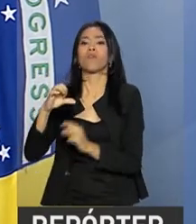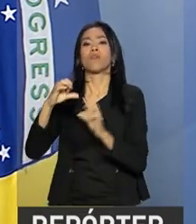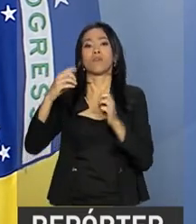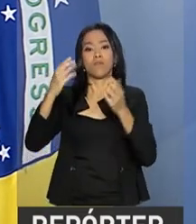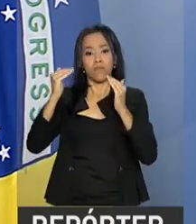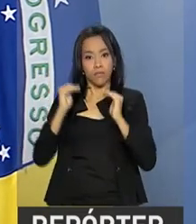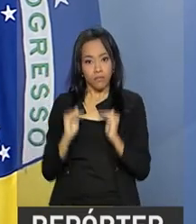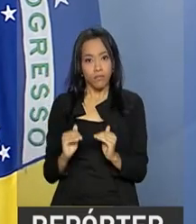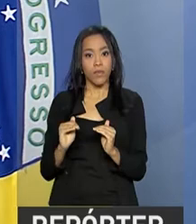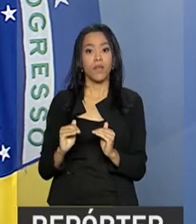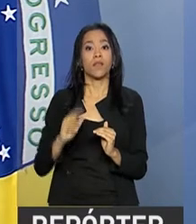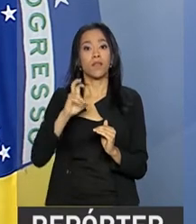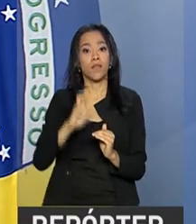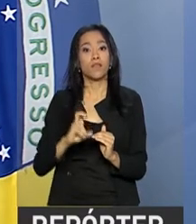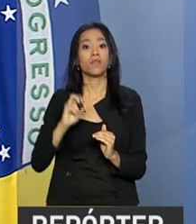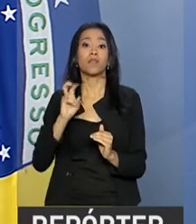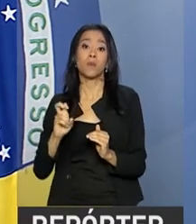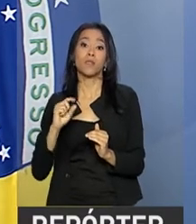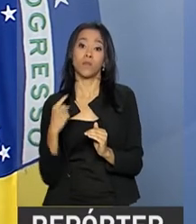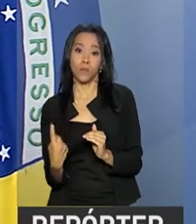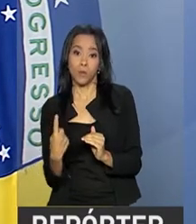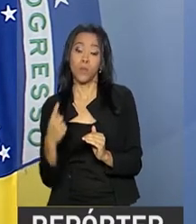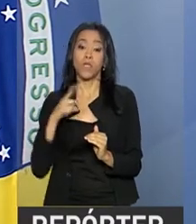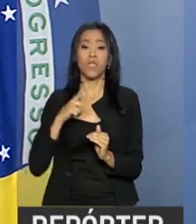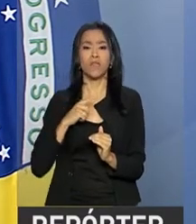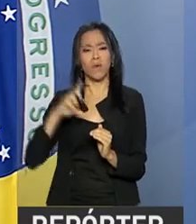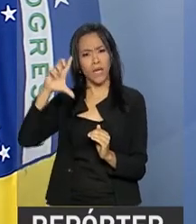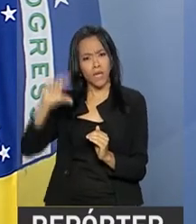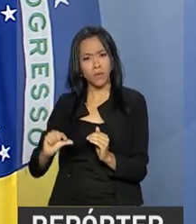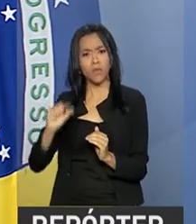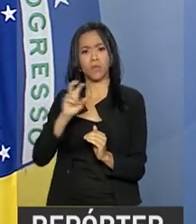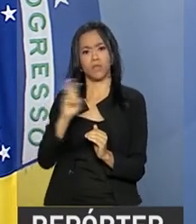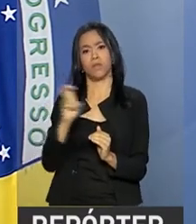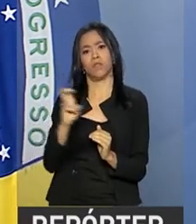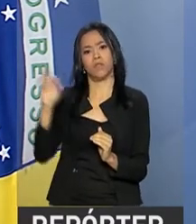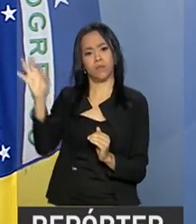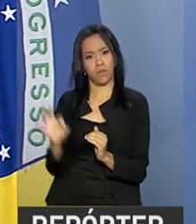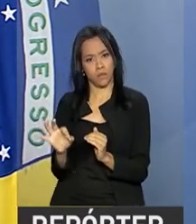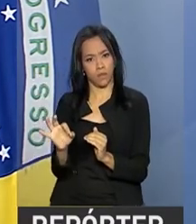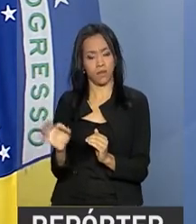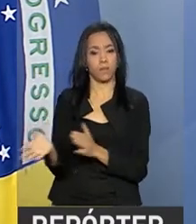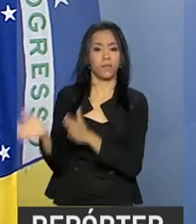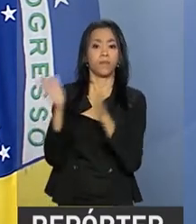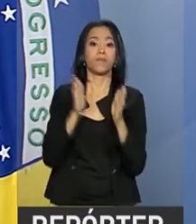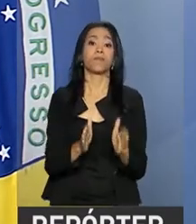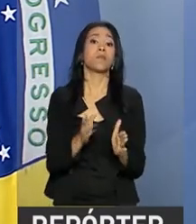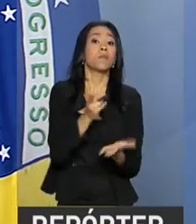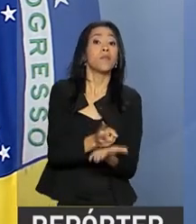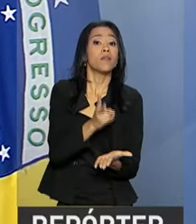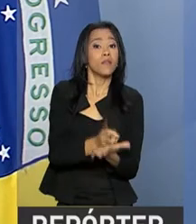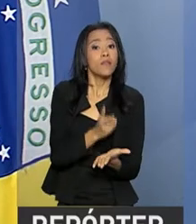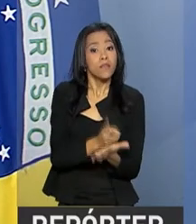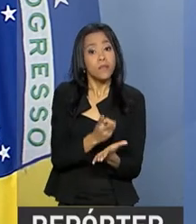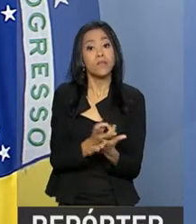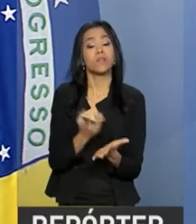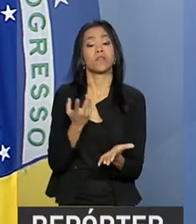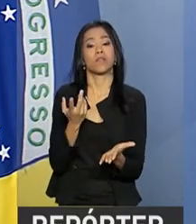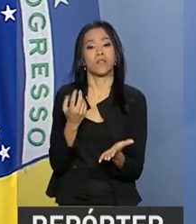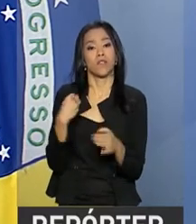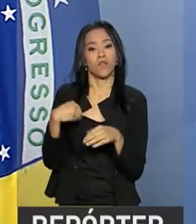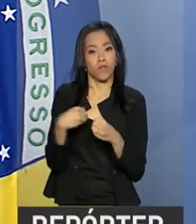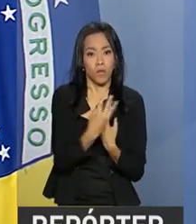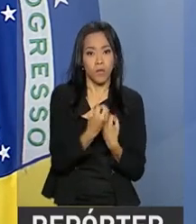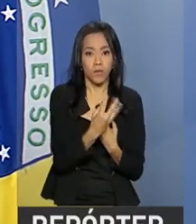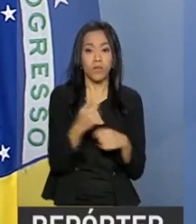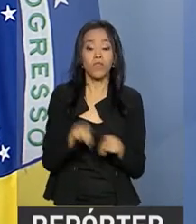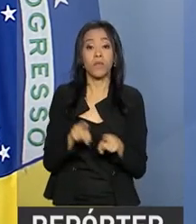portanto, de cerca de 55%. As mesmas tendências positivas se revelaram para os crimes